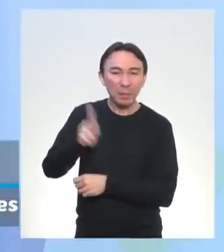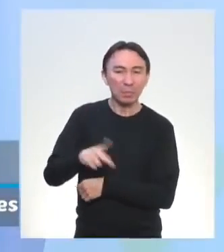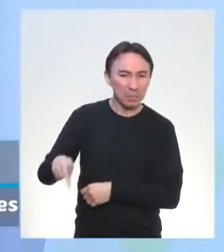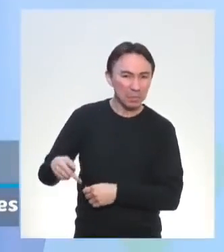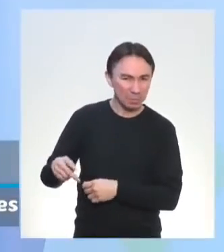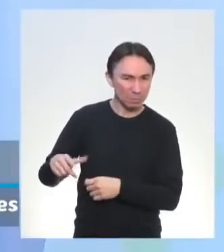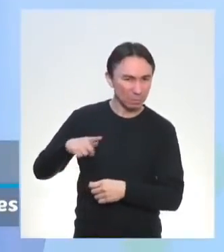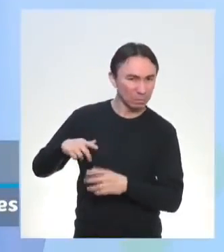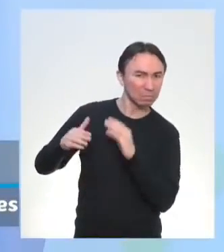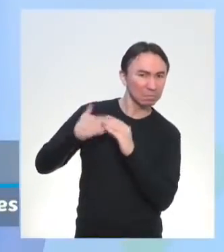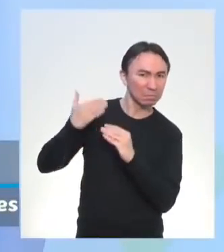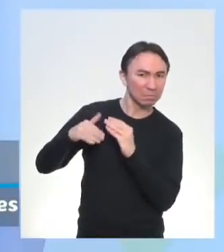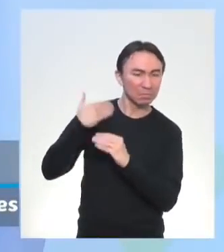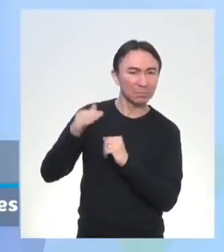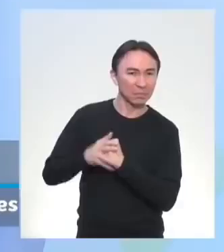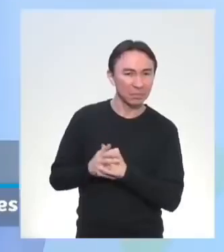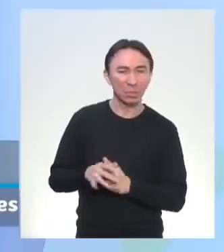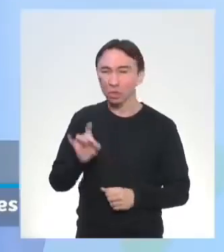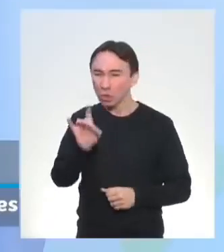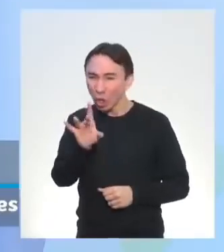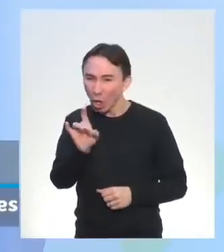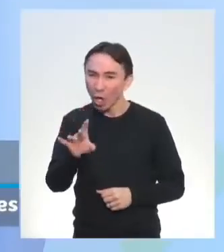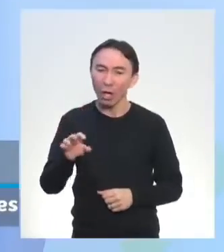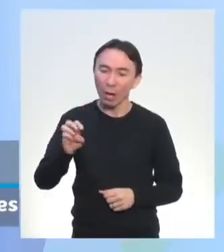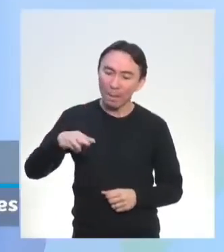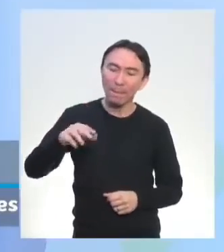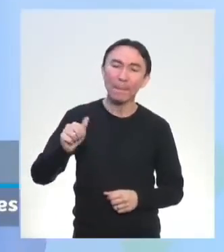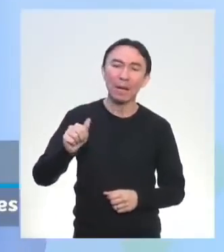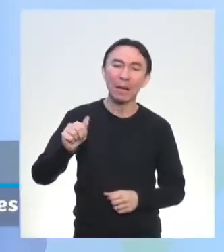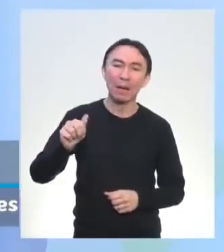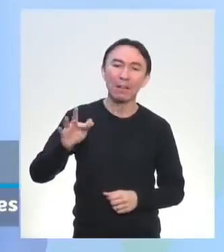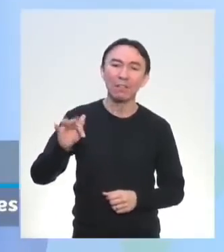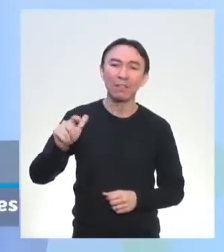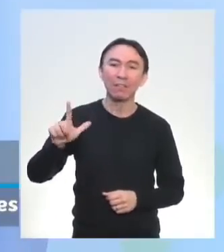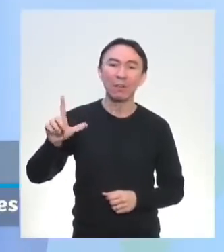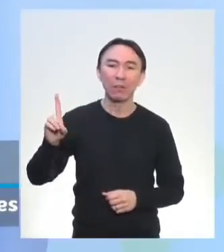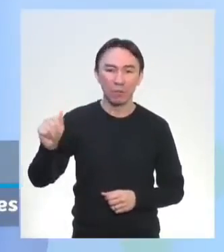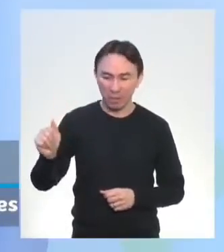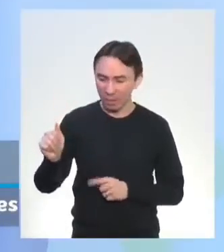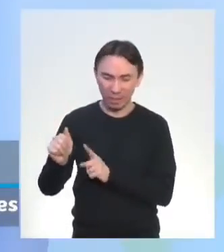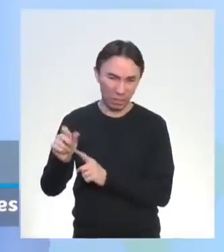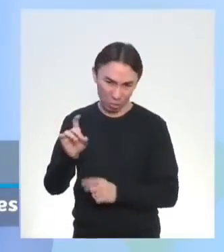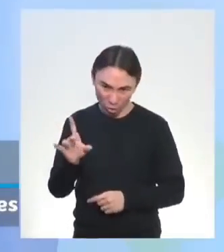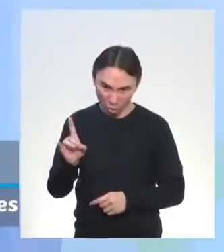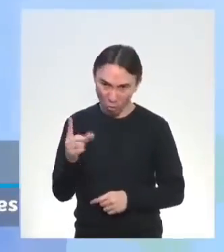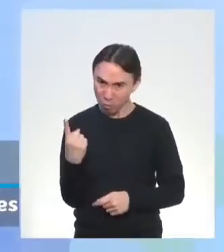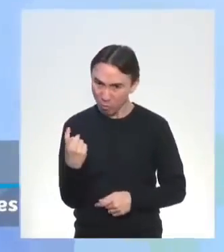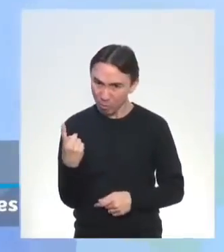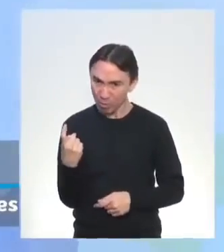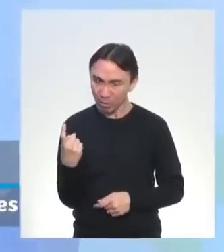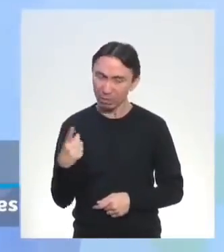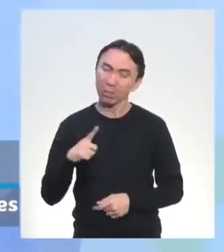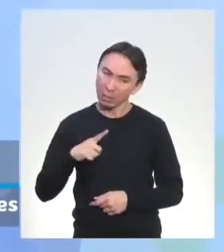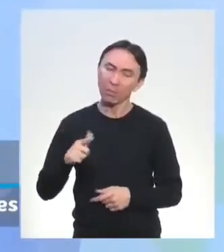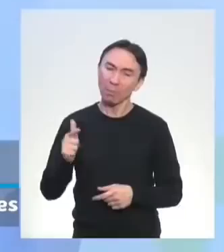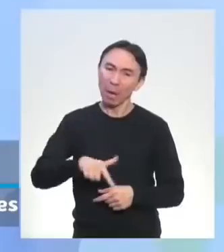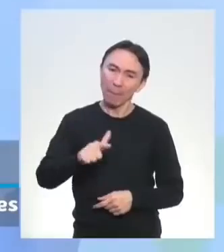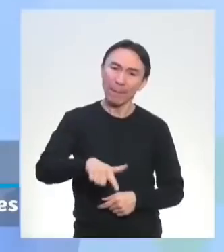comentando. Realmente, não é só a Mafalda, né, uma das obras, né? Tem outras obras também muito importantes, mas essa aí é